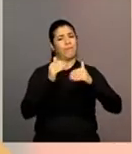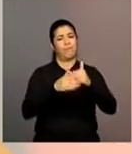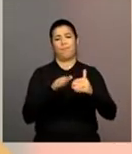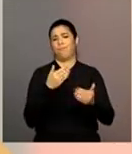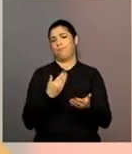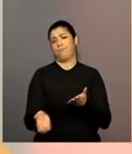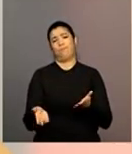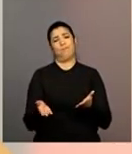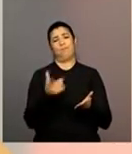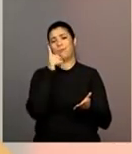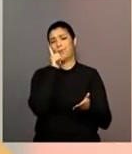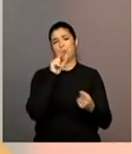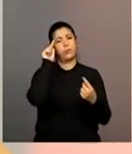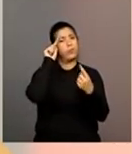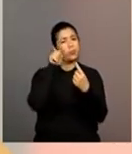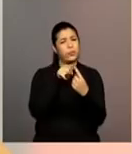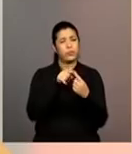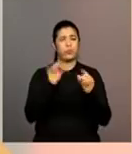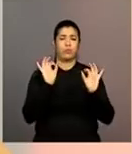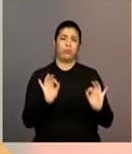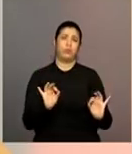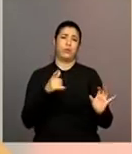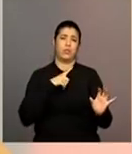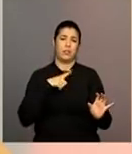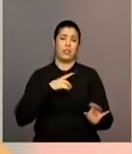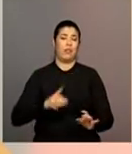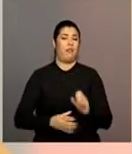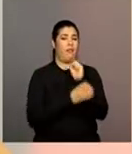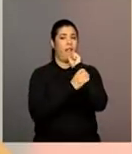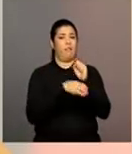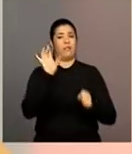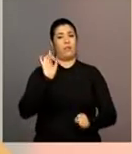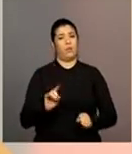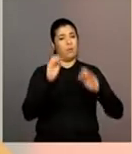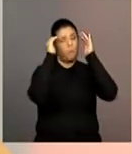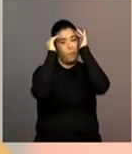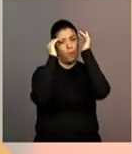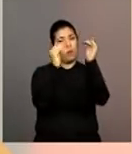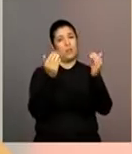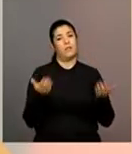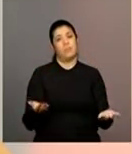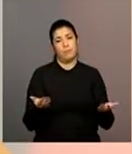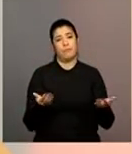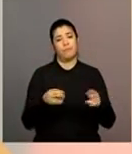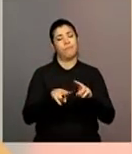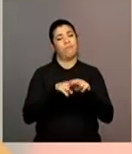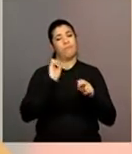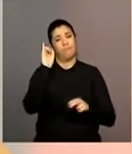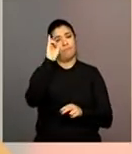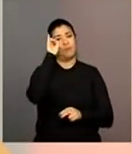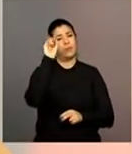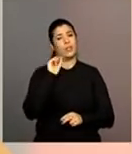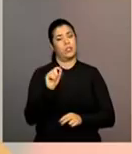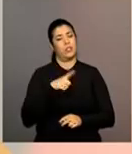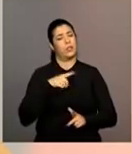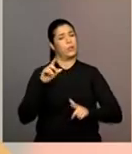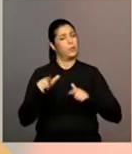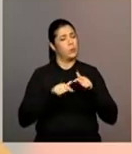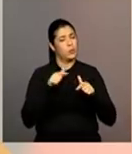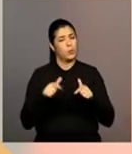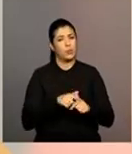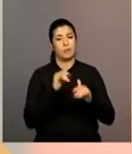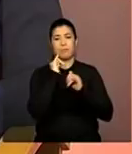trabalho não atinge seu objetivos que é a garantia de direito que é o respeito né portanto é fundamental